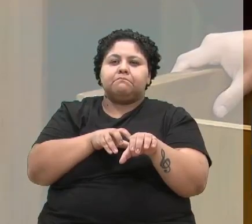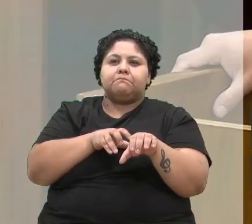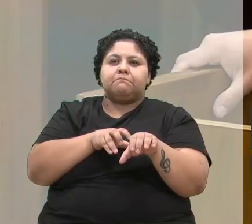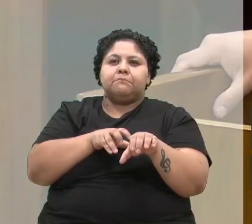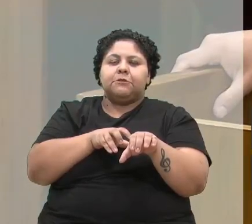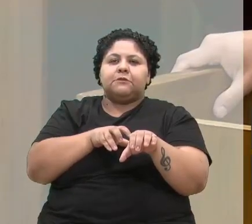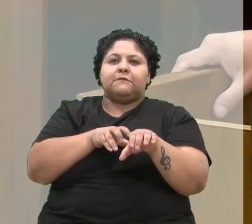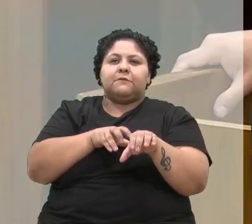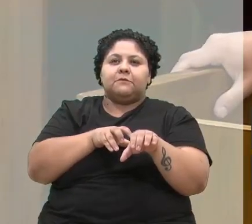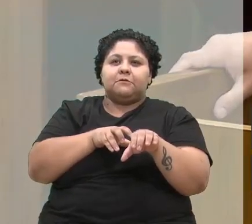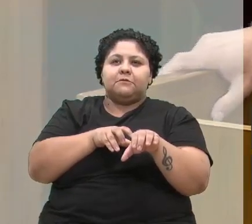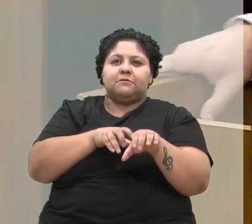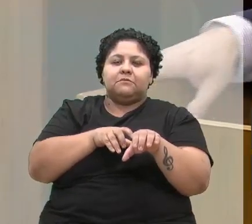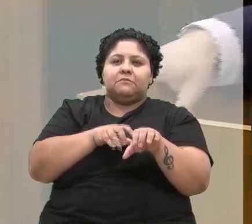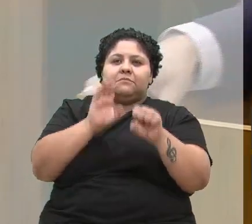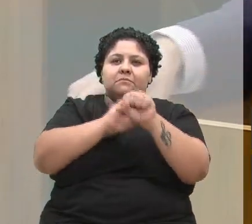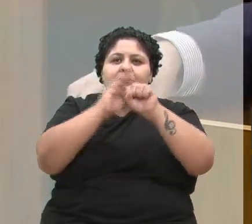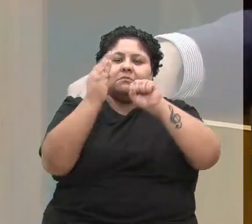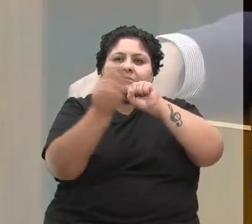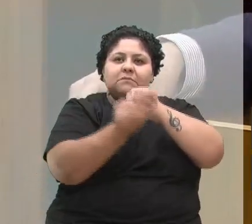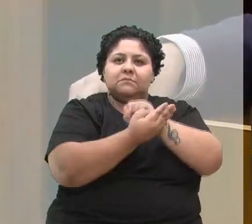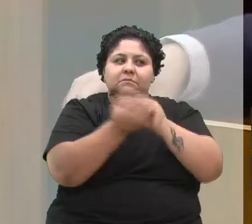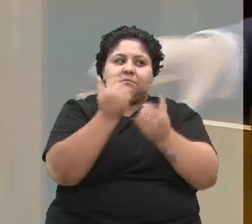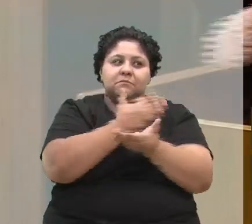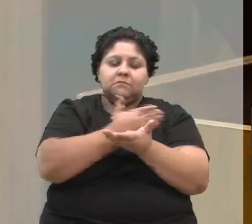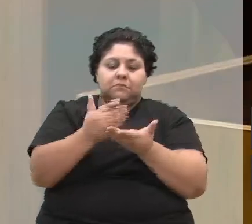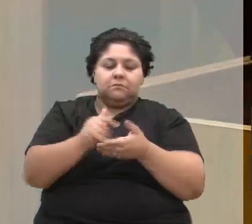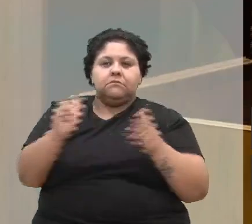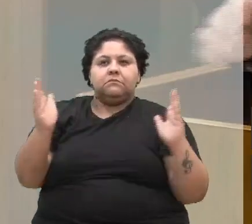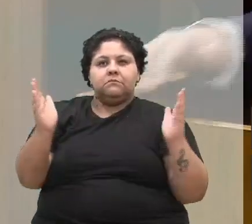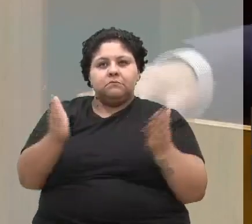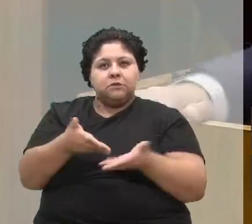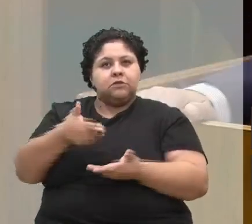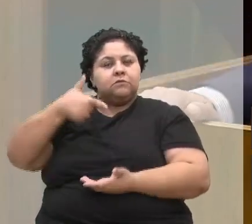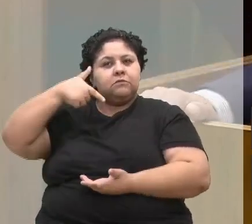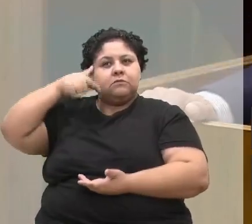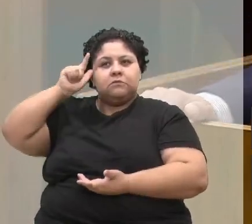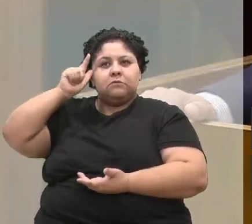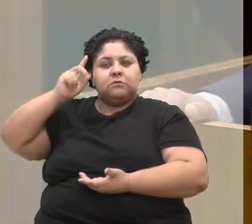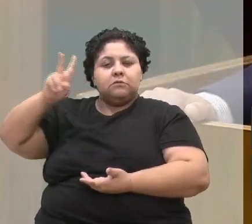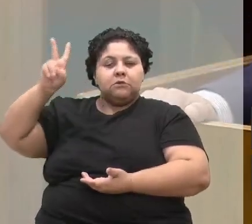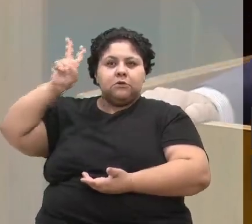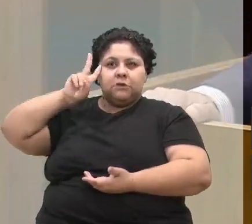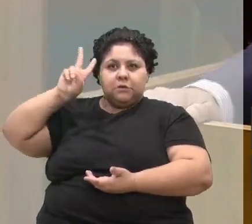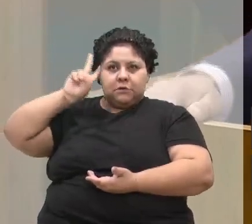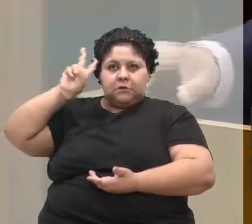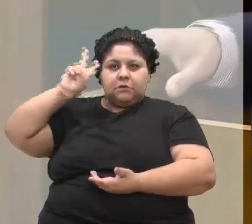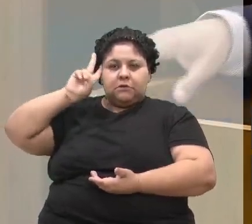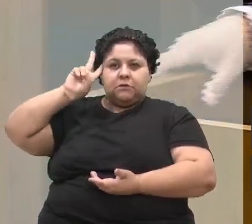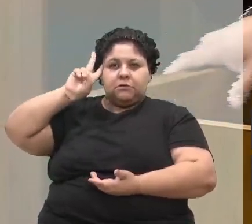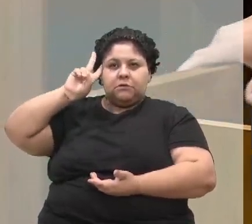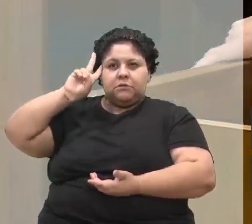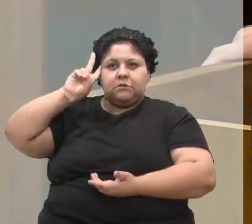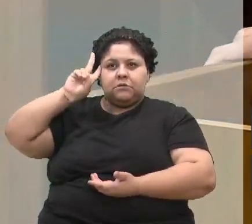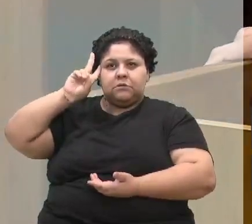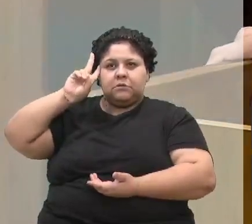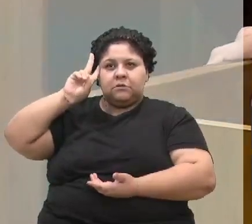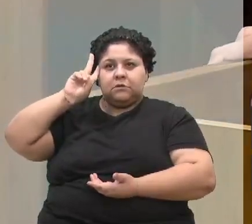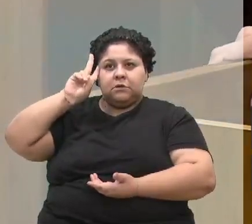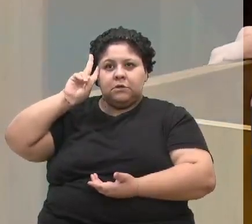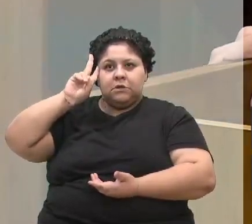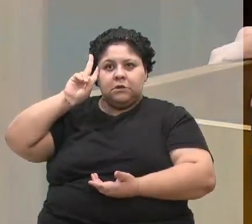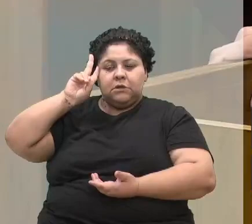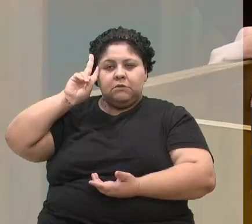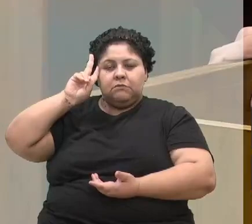Capivari, esses bairros, começou já ontem, nesta segunda-feira, essa mega